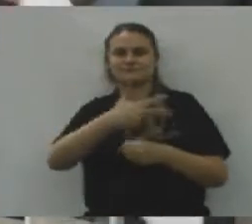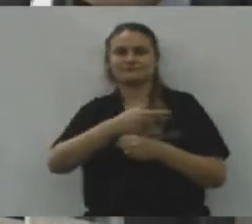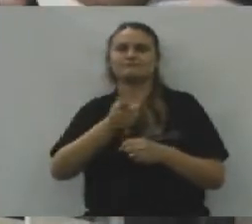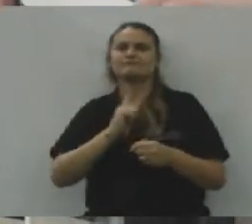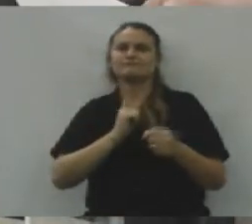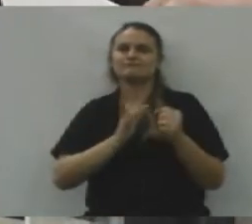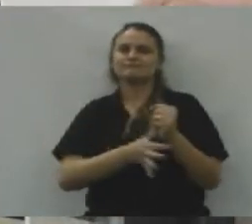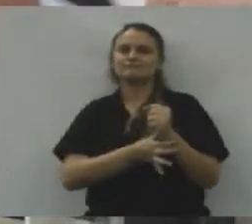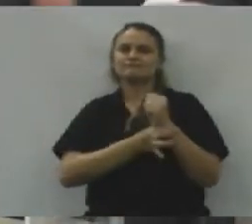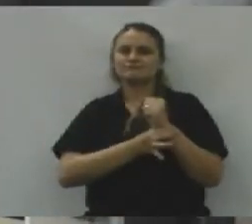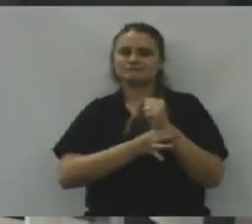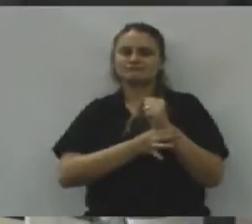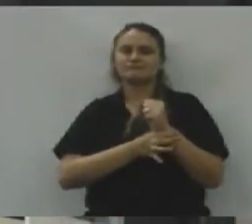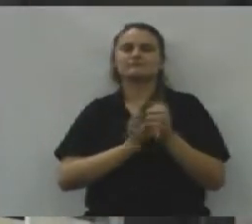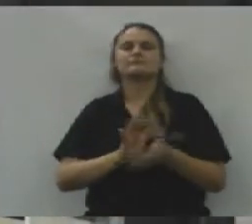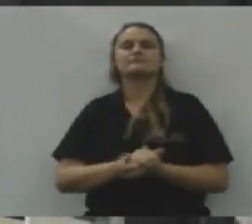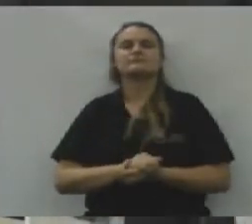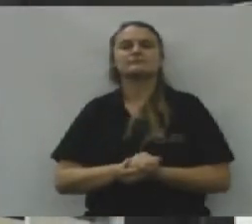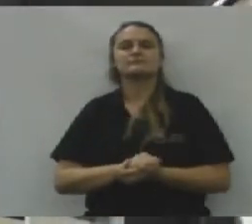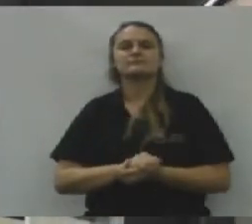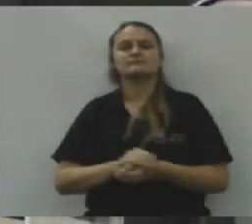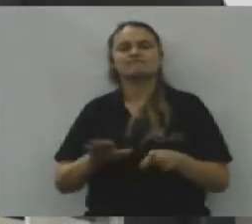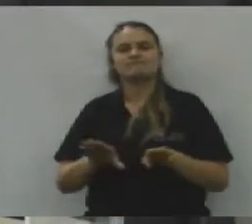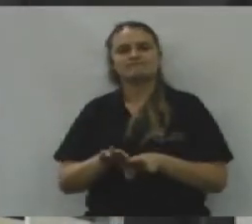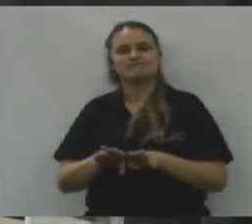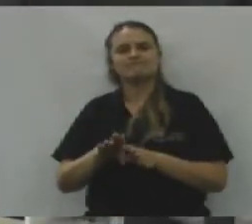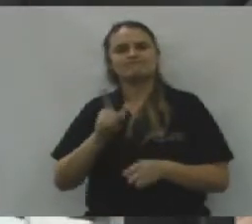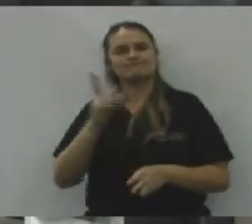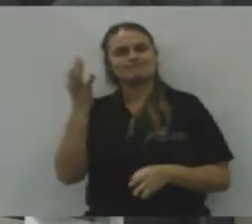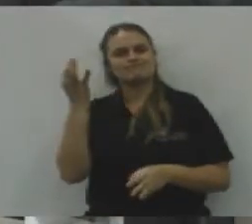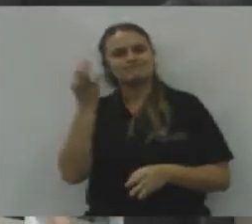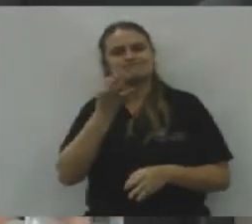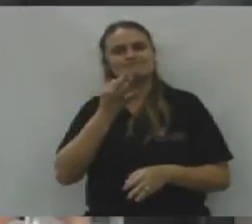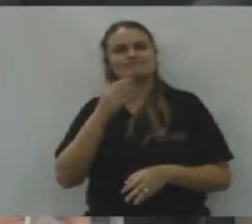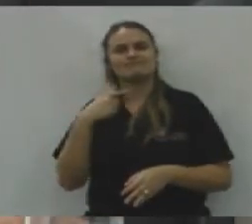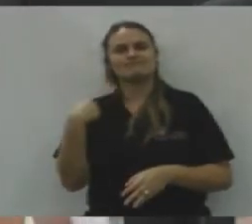segurança. E, com certeza, a gente fica